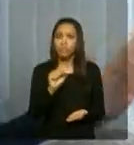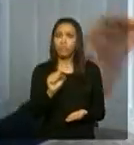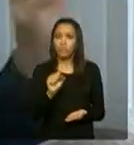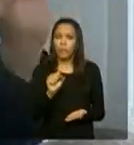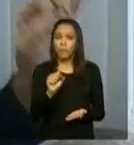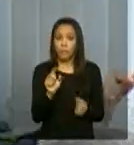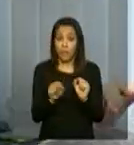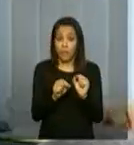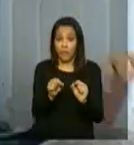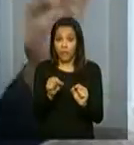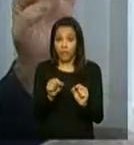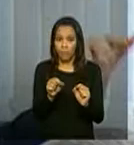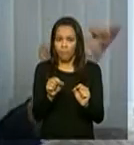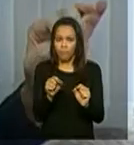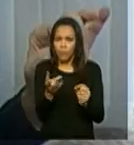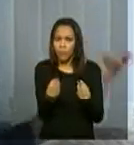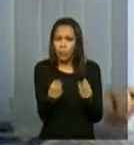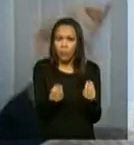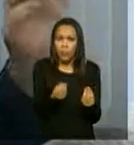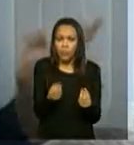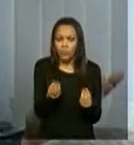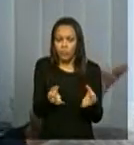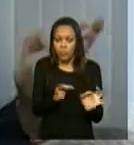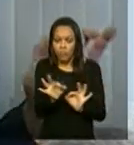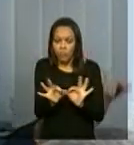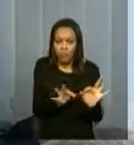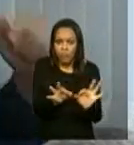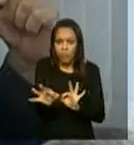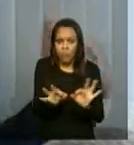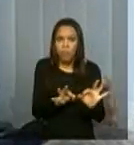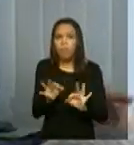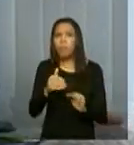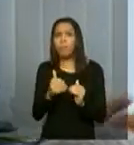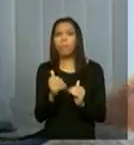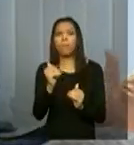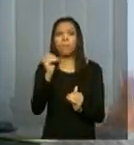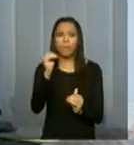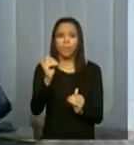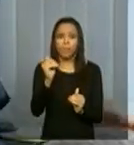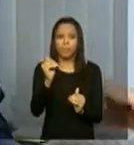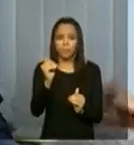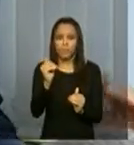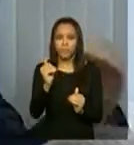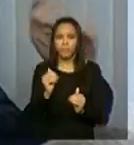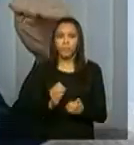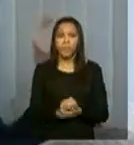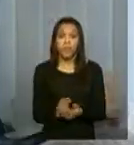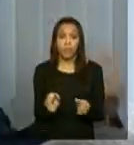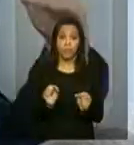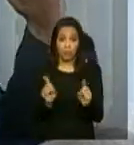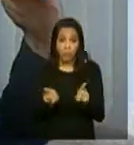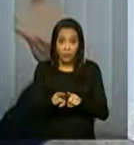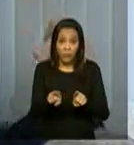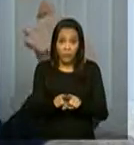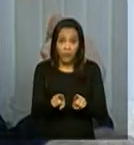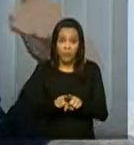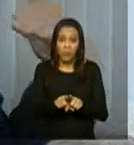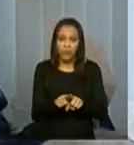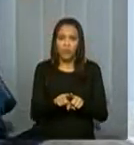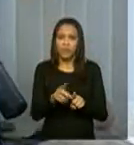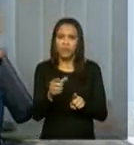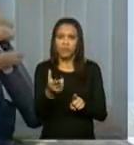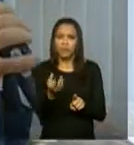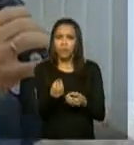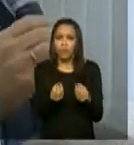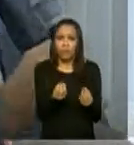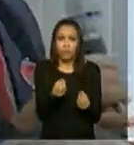e que cada ano se liberar o mercado mais de 50 mil no composto no qual a fé e que não olha nenhum analista que